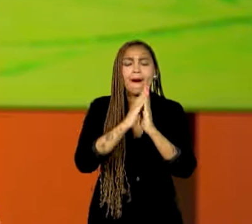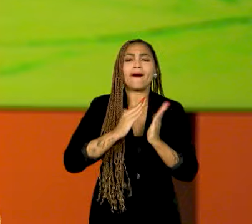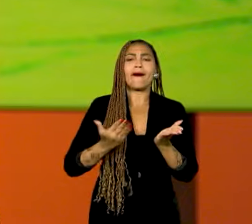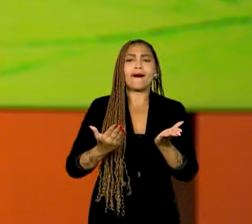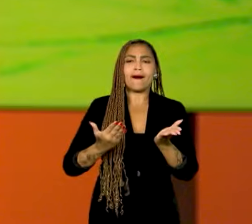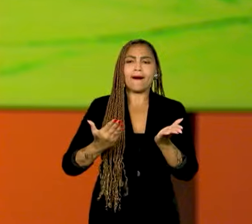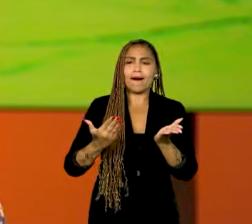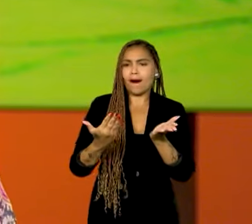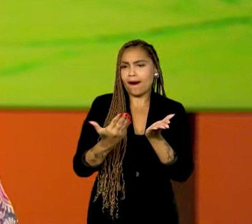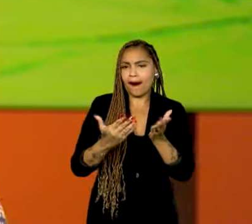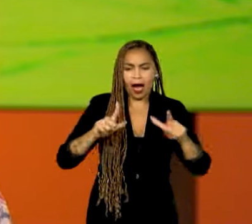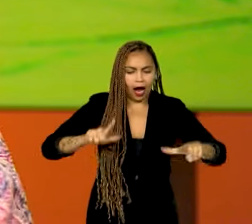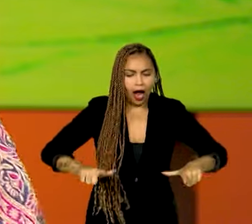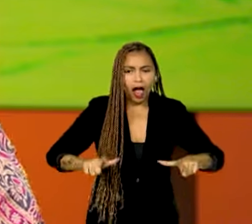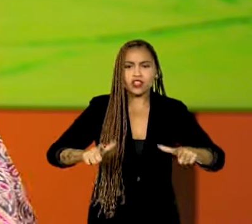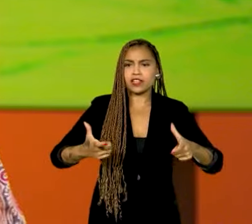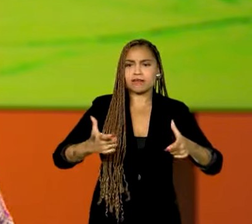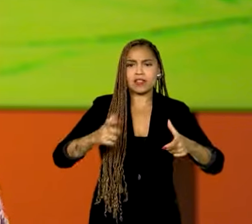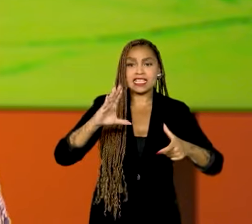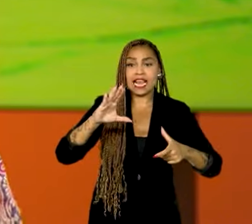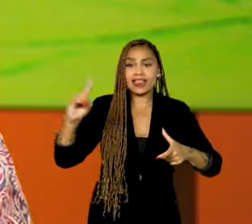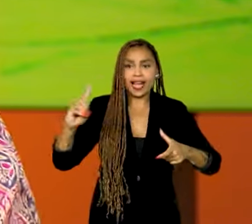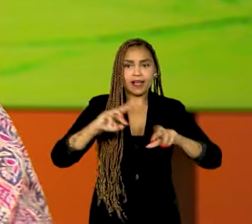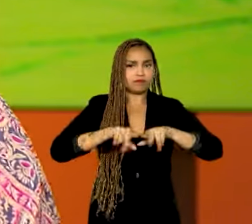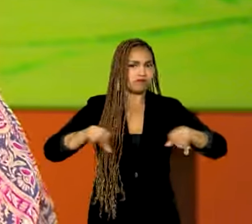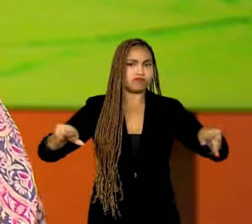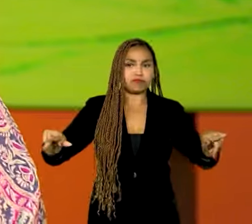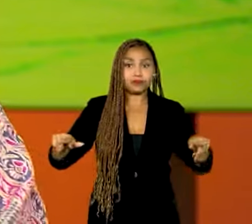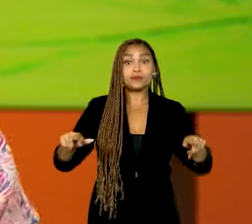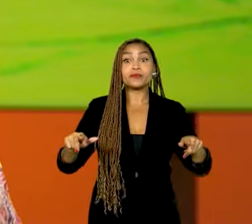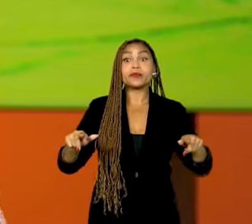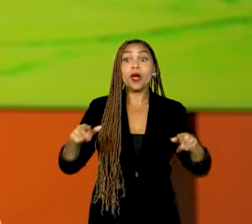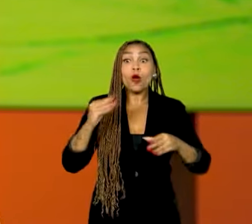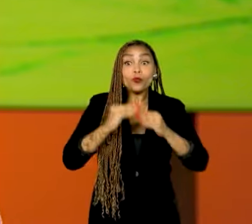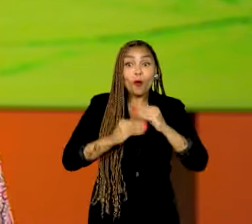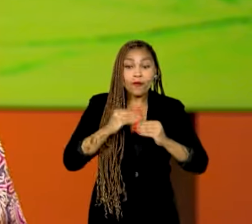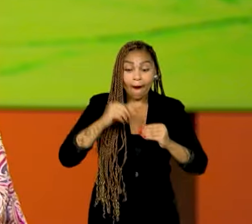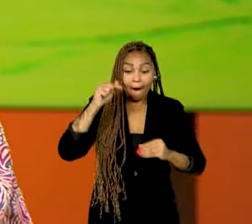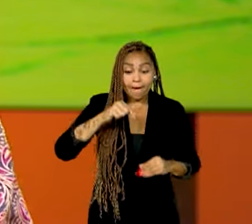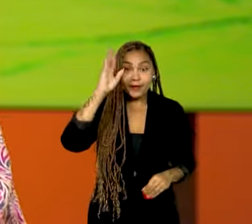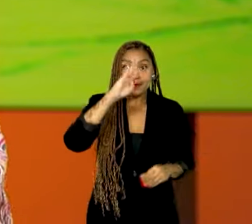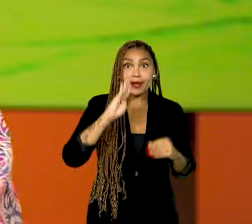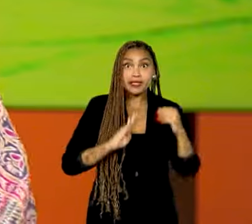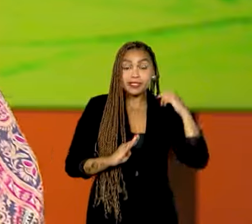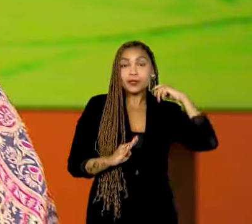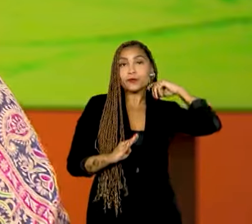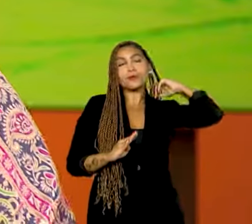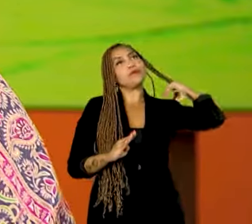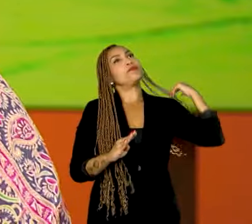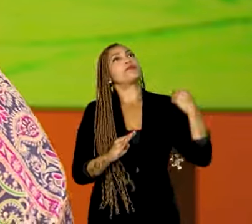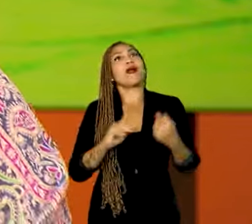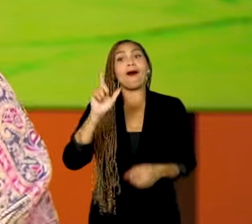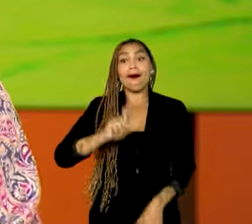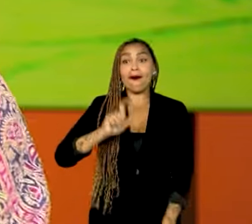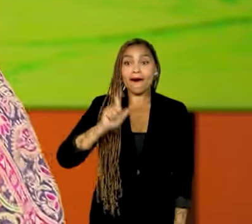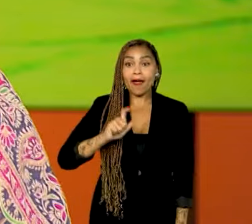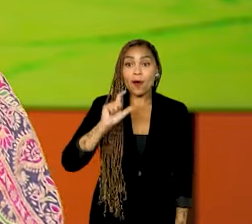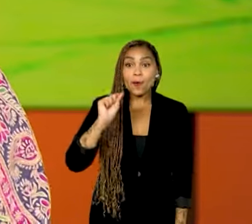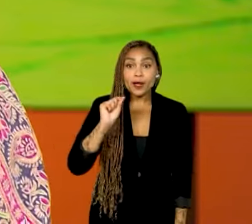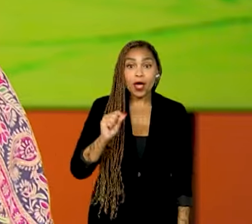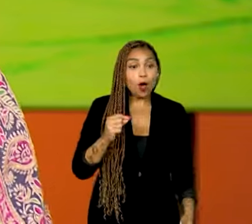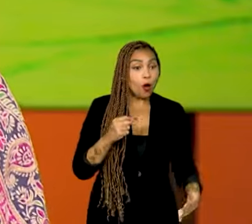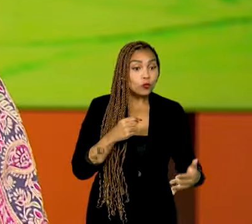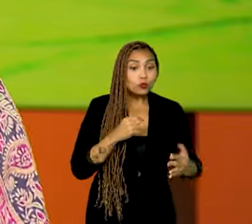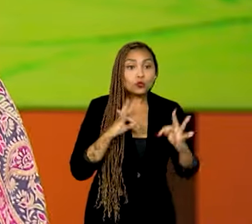Argentina. Levar um elenco, fazer a novela aqui no Brasil, requeria, assim, todo o produto